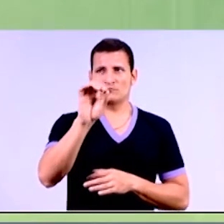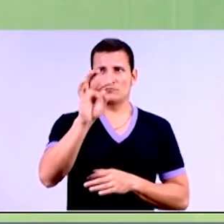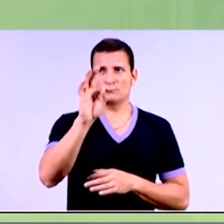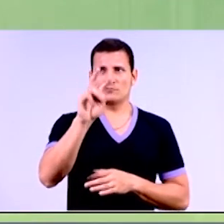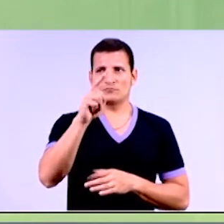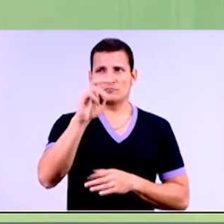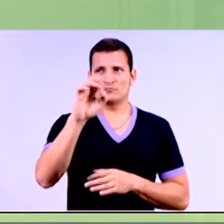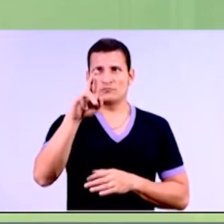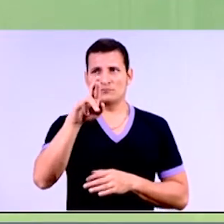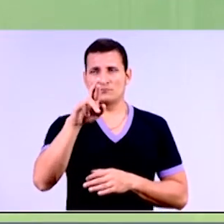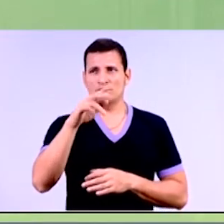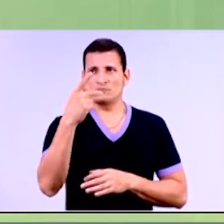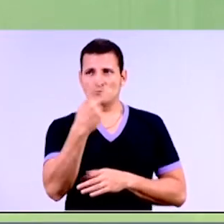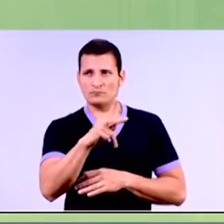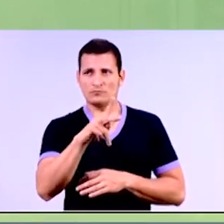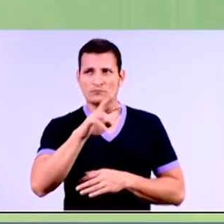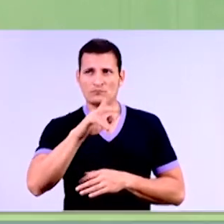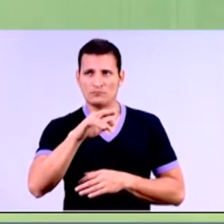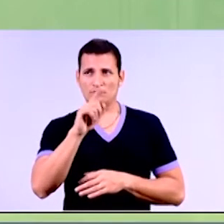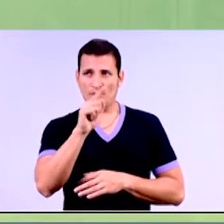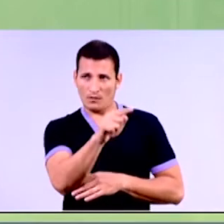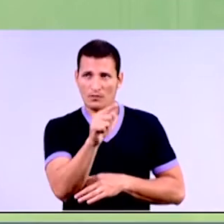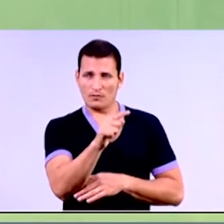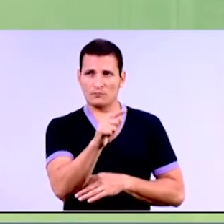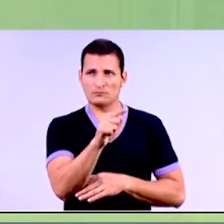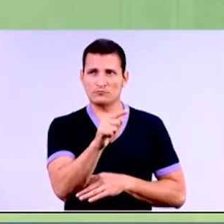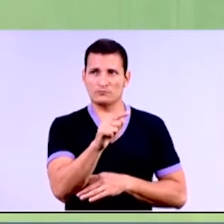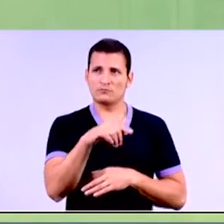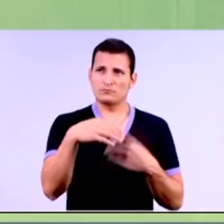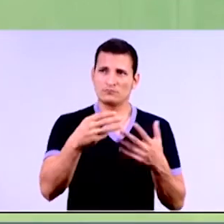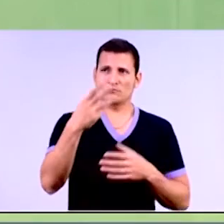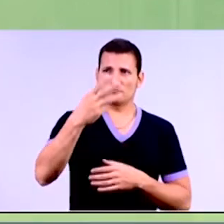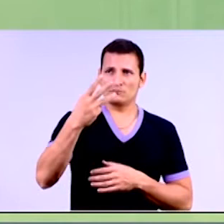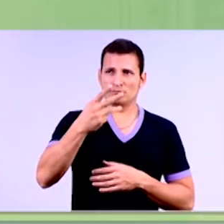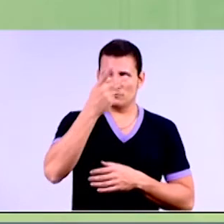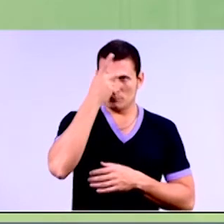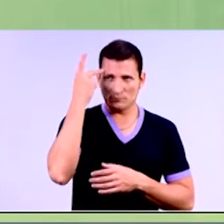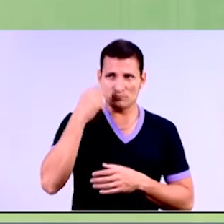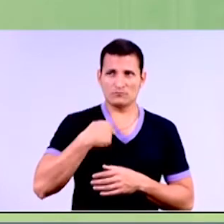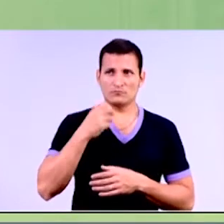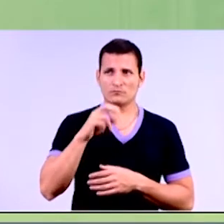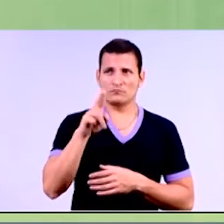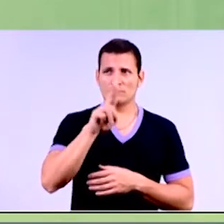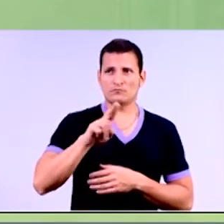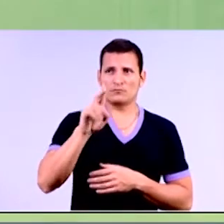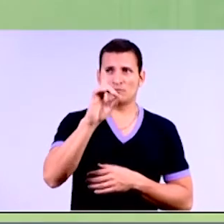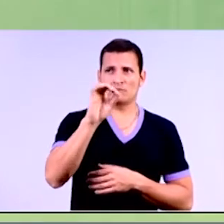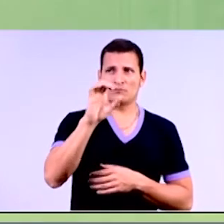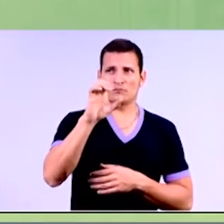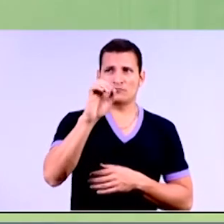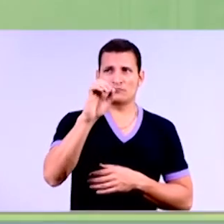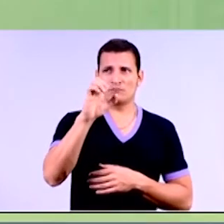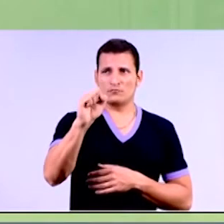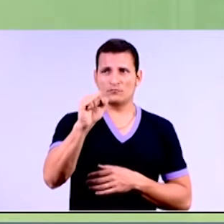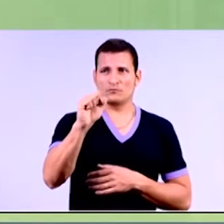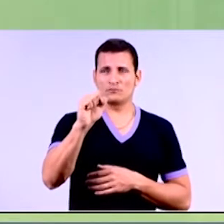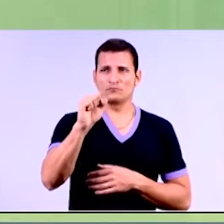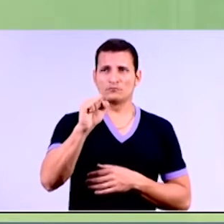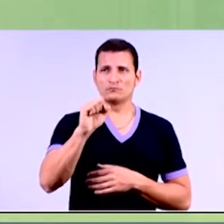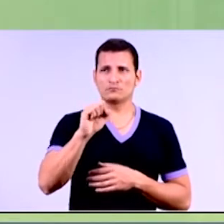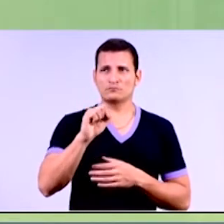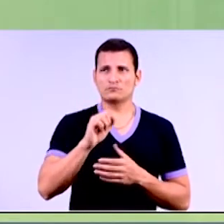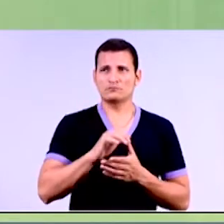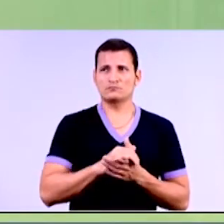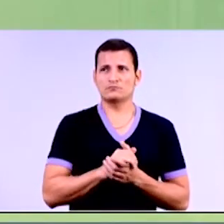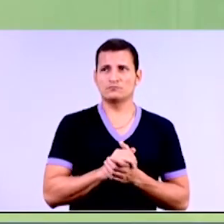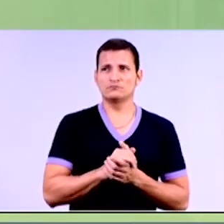ele. Então, por ser terceira pessoa, eu vou usar o does. E aí o restante da frase, work. Does your